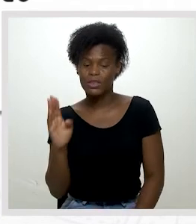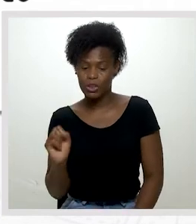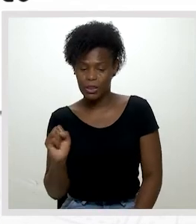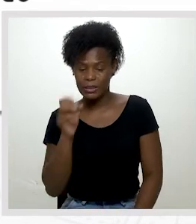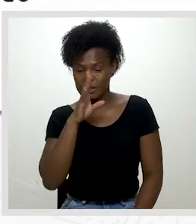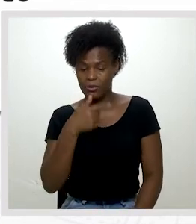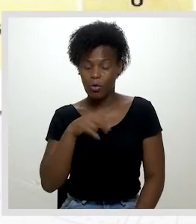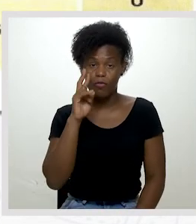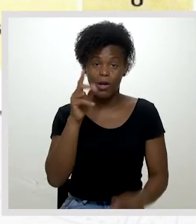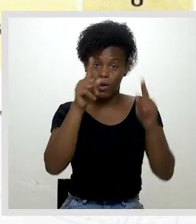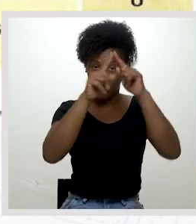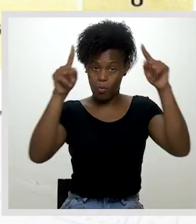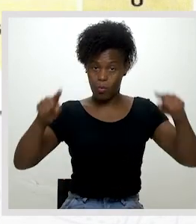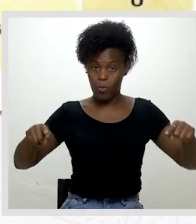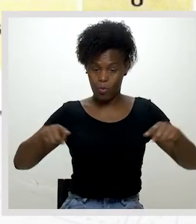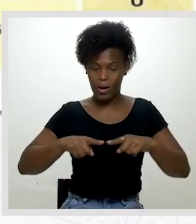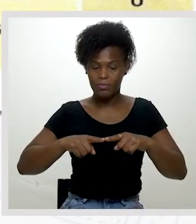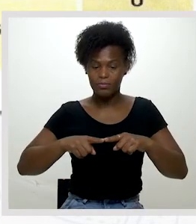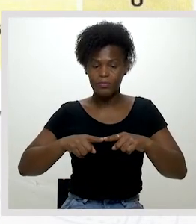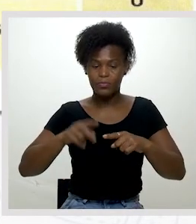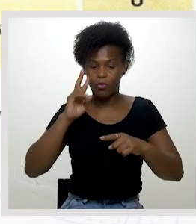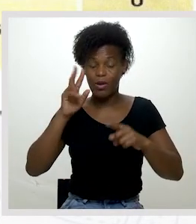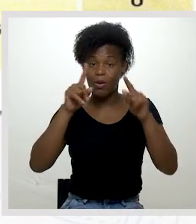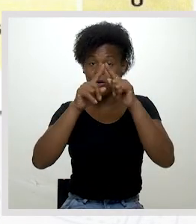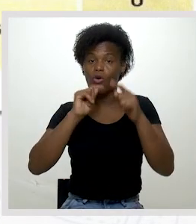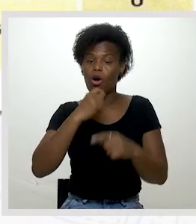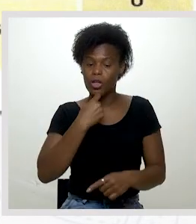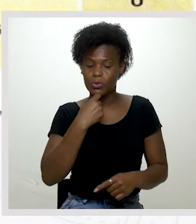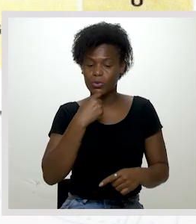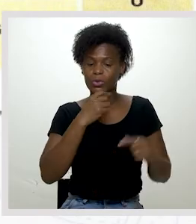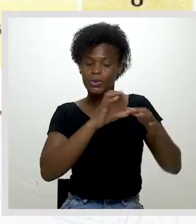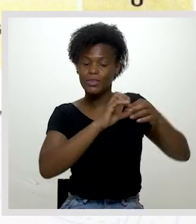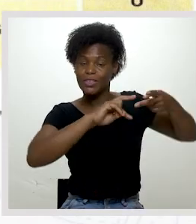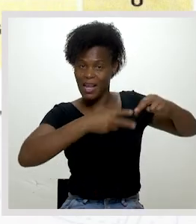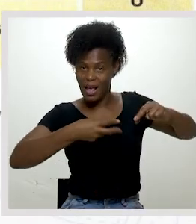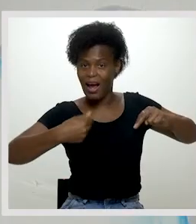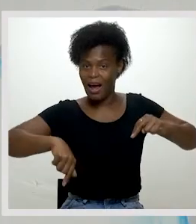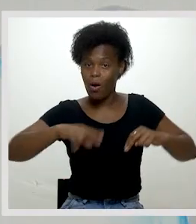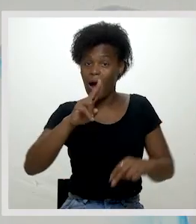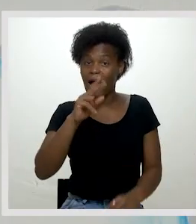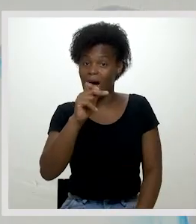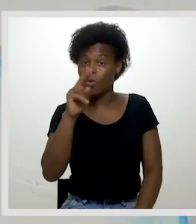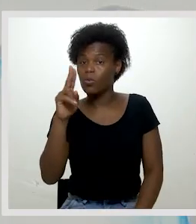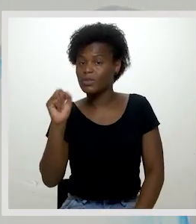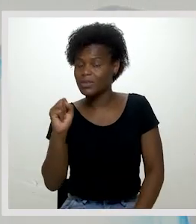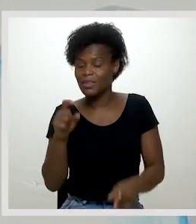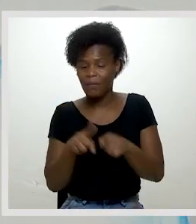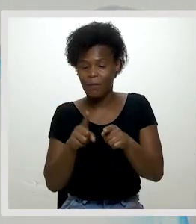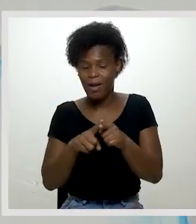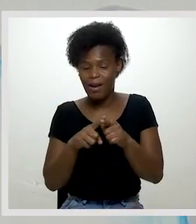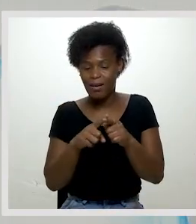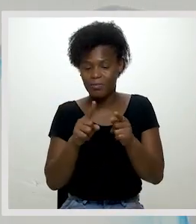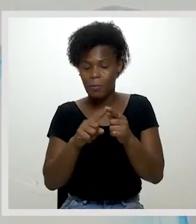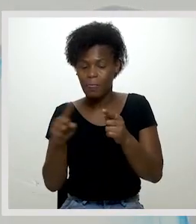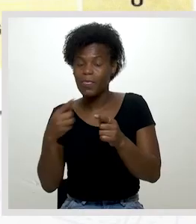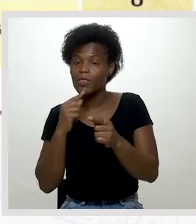no quadro do código genético, AUG corresponde aqui